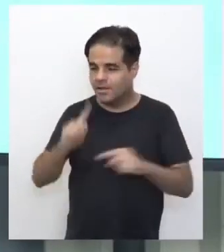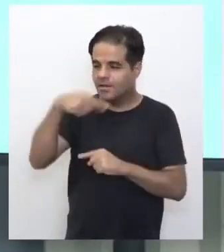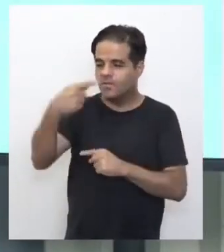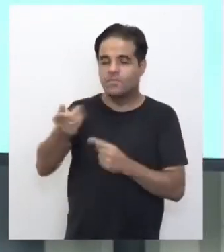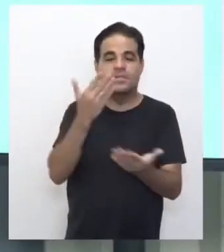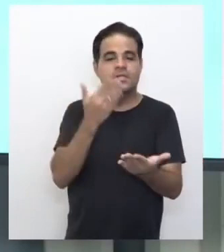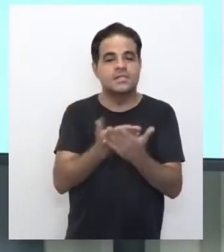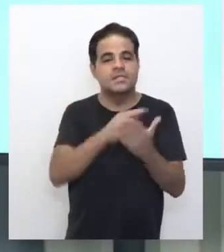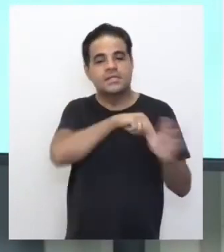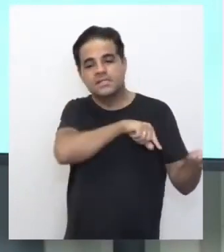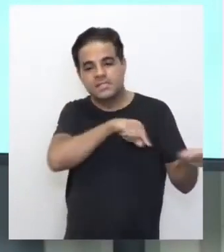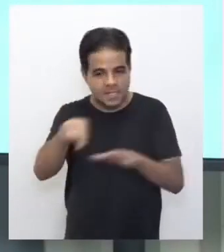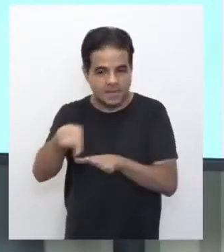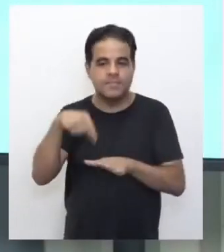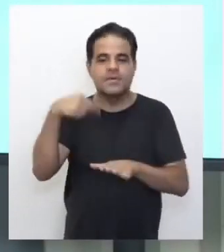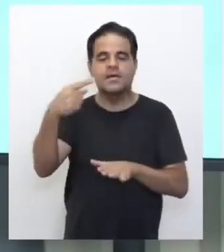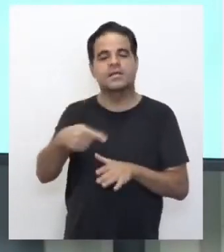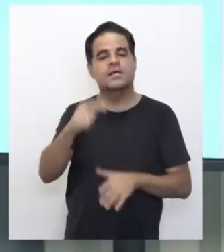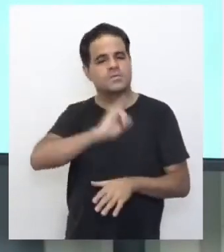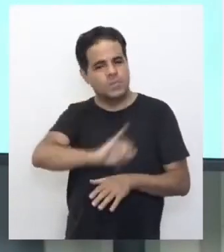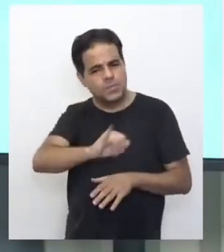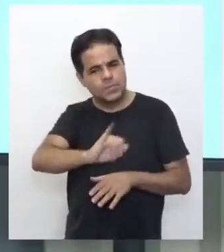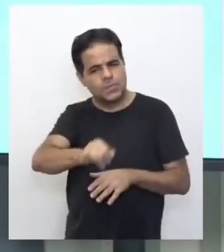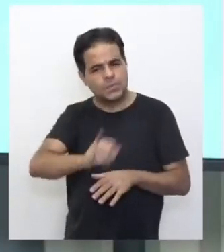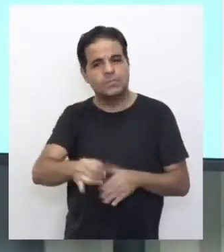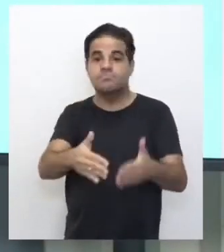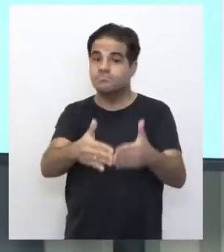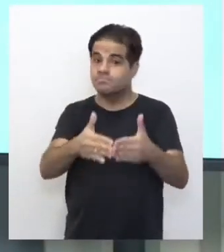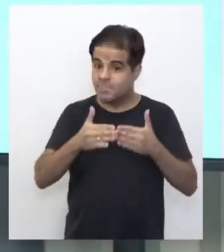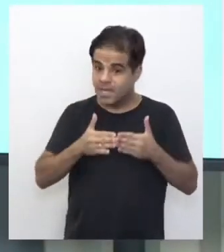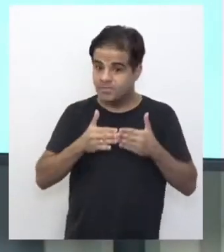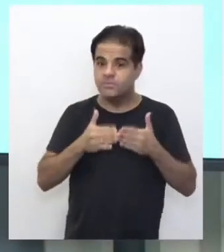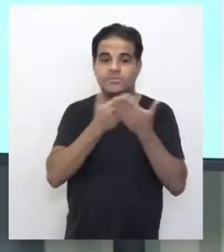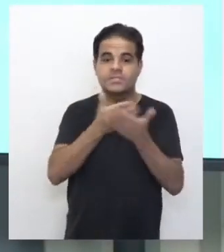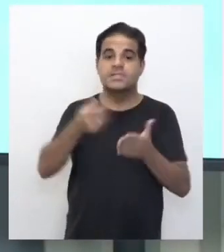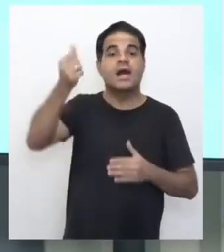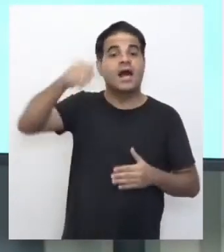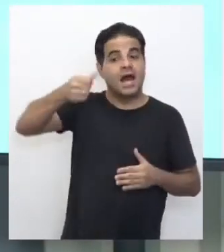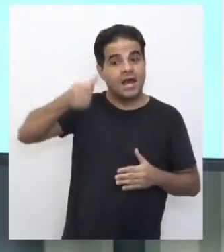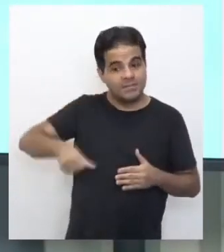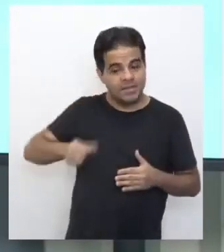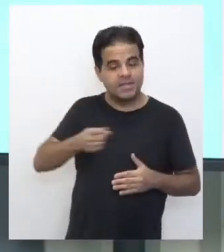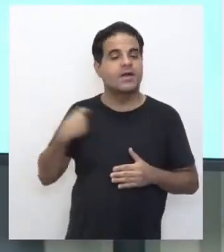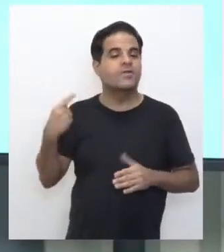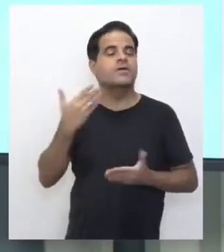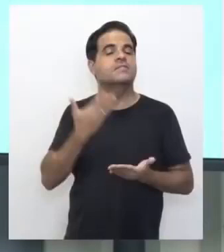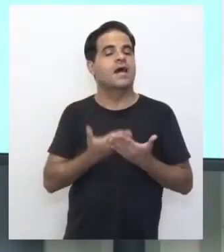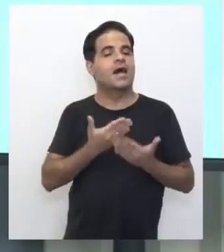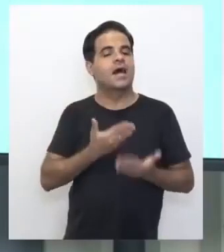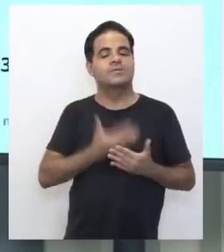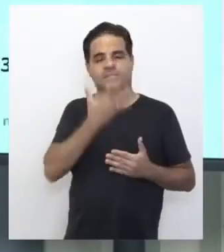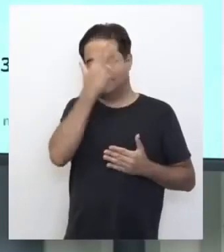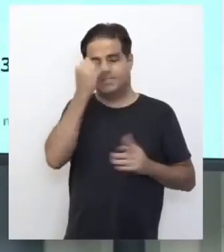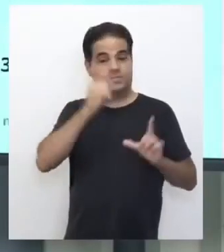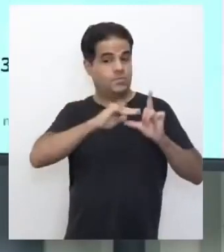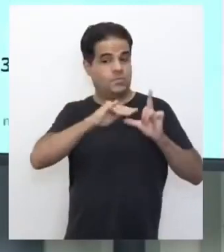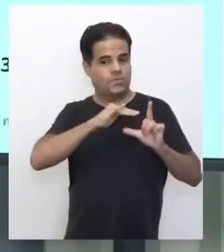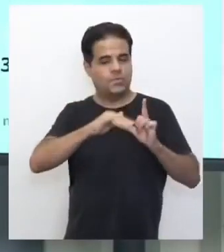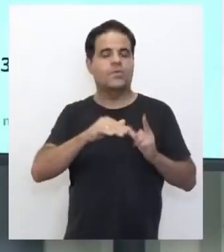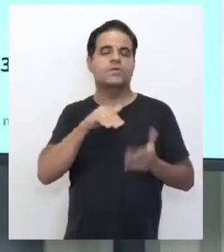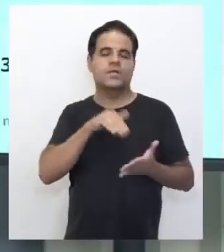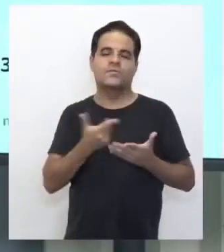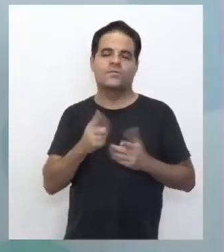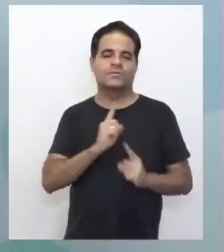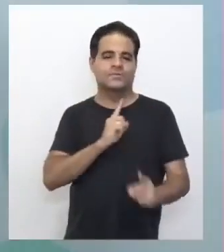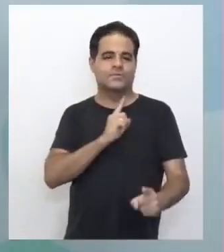próxima semana a sequência de atividade 2 que eu avisei. Peço que vocês avaliem a nossa aula, né? E até a próxima. Obrigado,